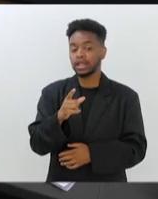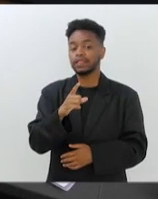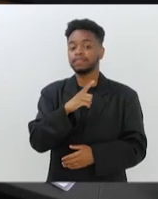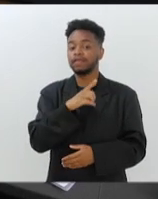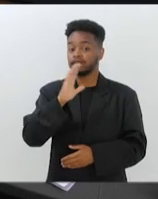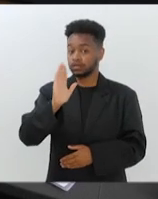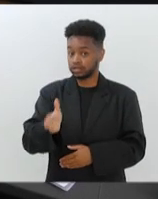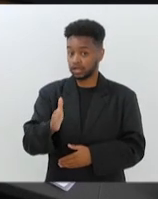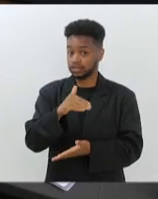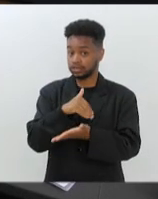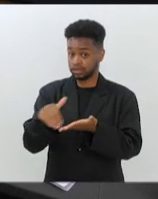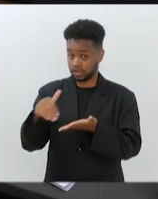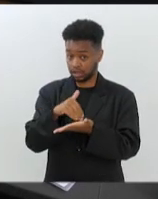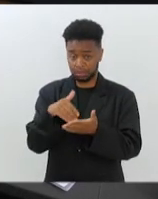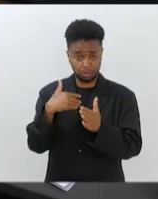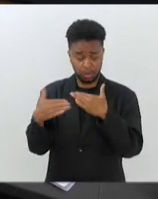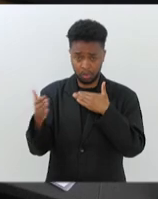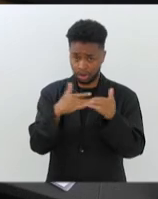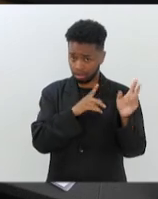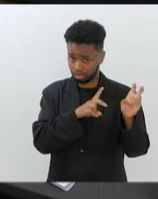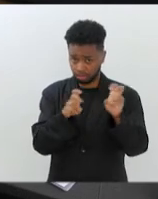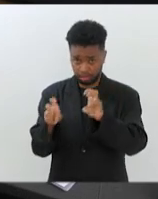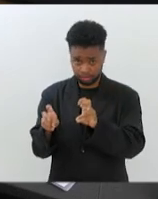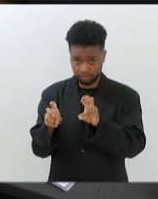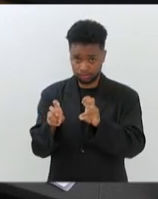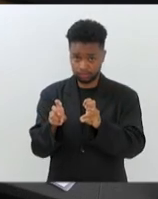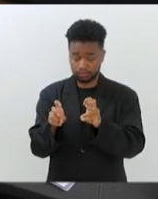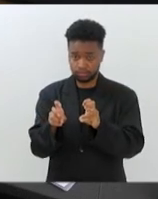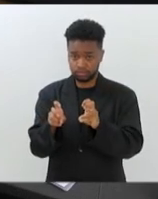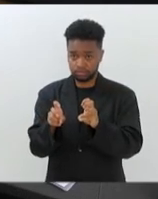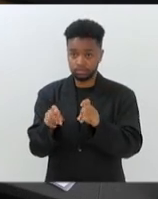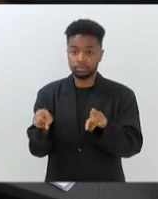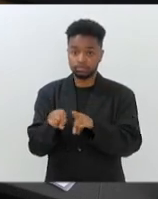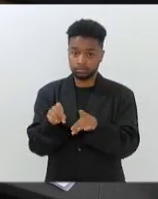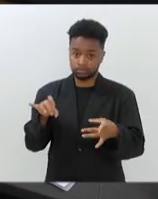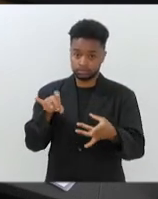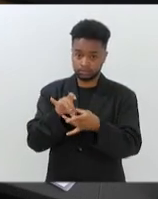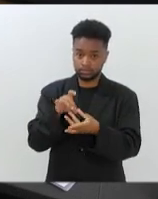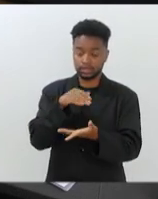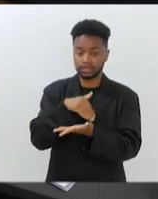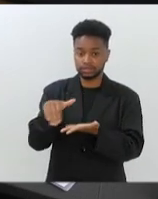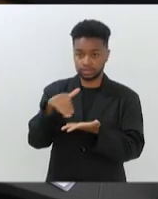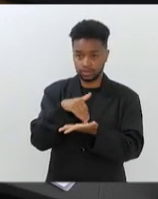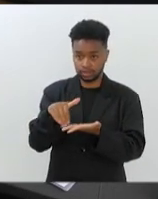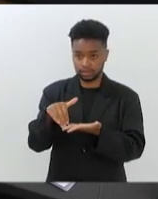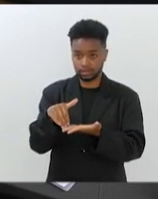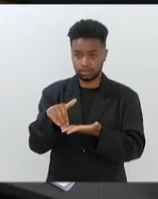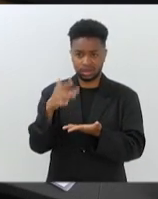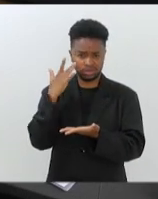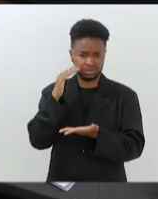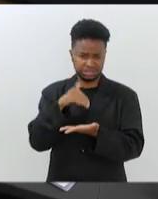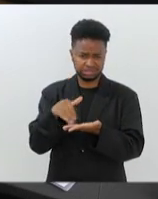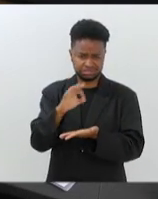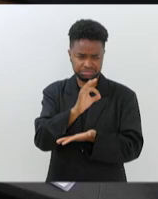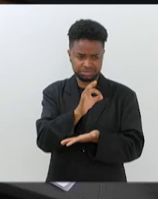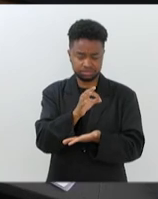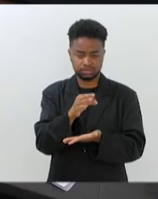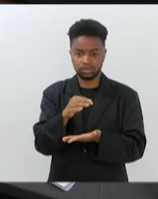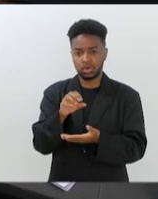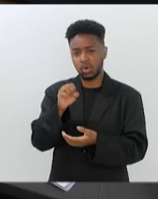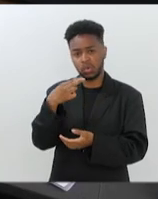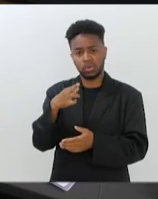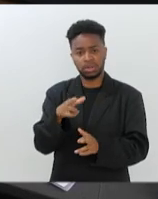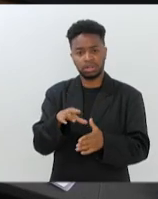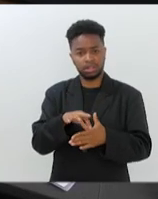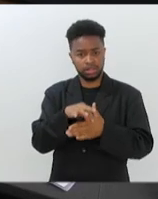estado seja de que pasta for inclusive da secretaria que acho que é Secretaria né da chefia de